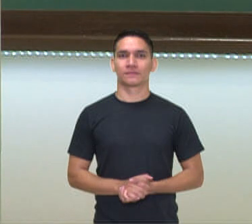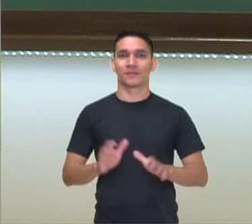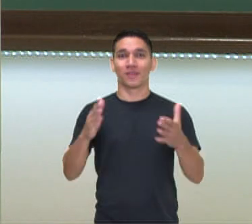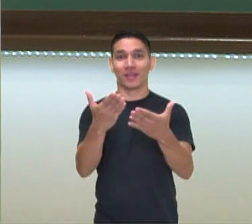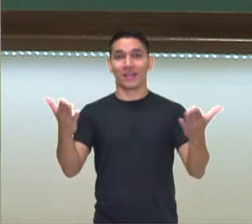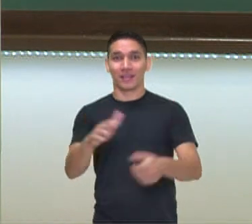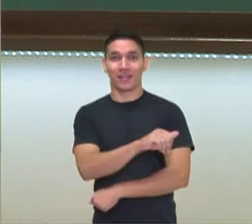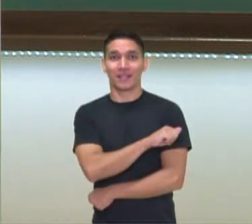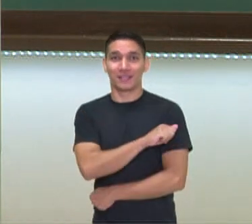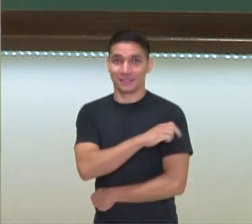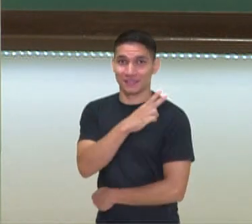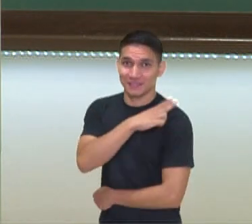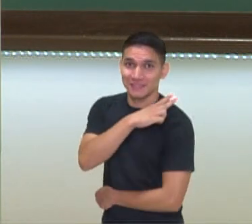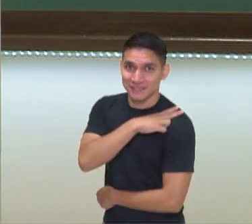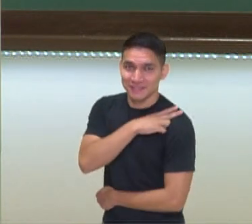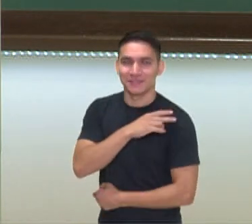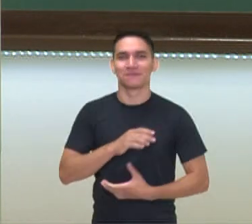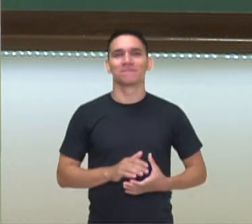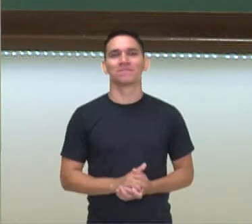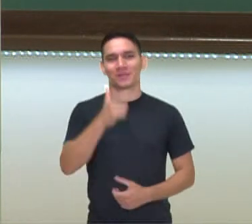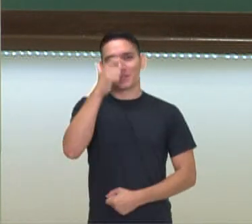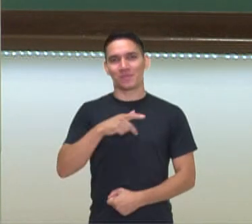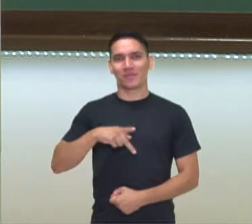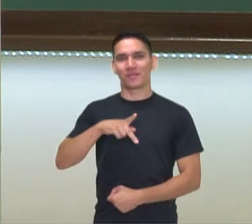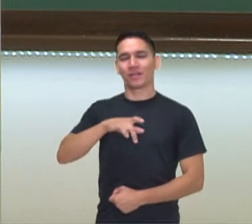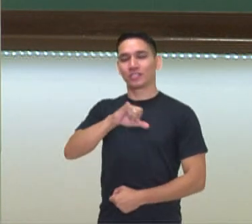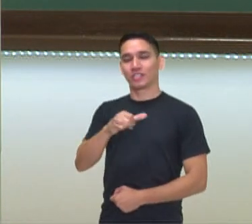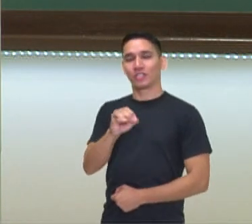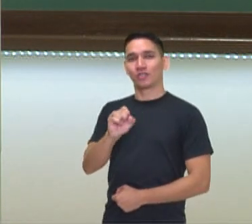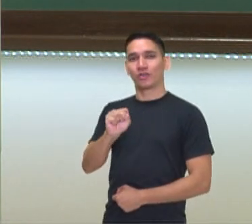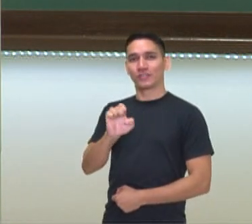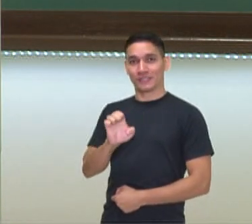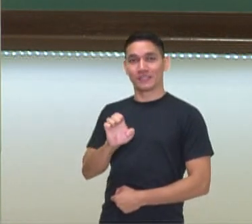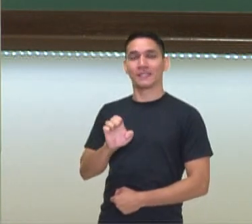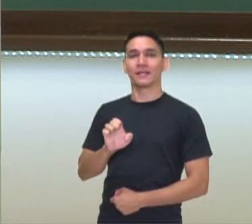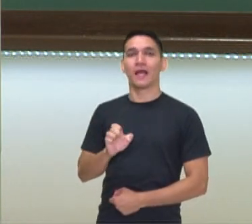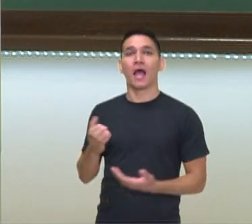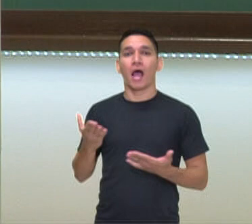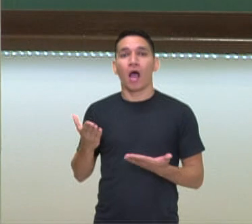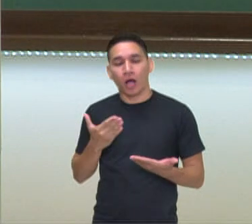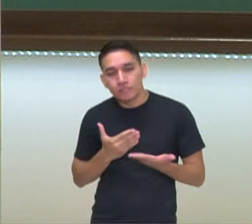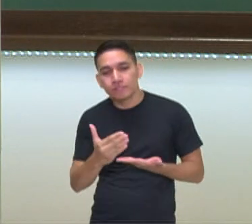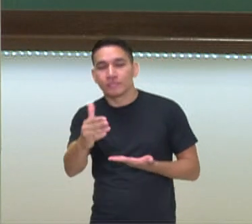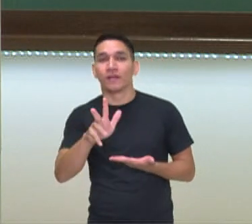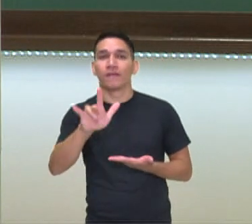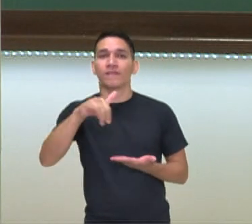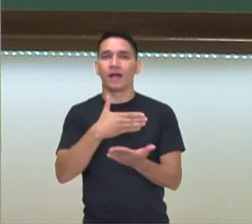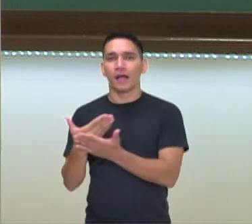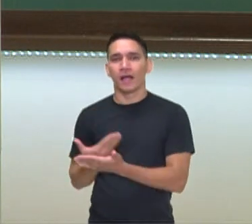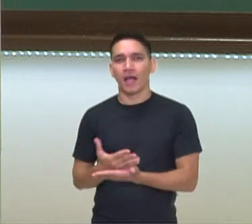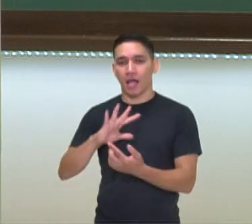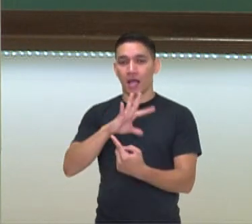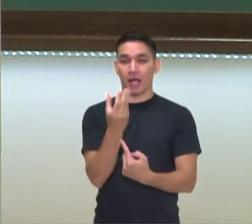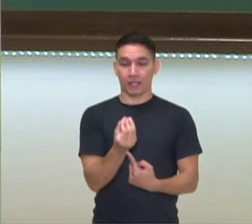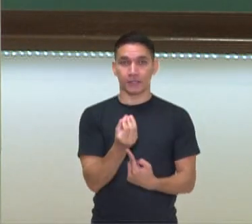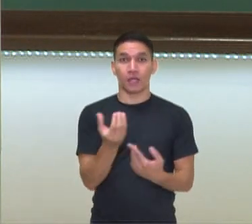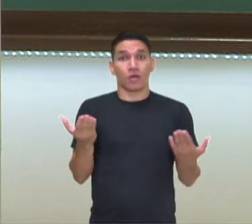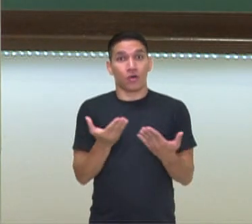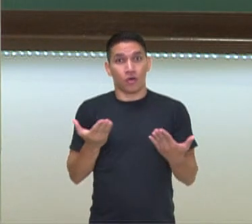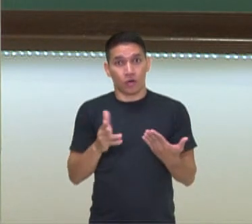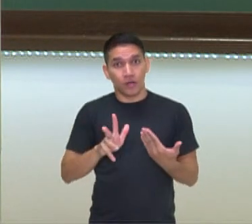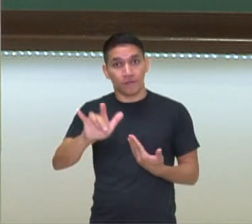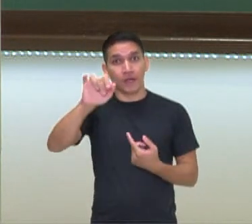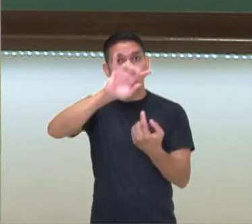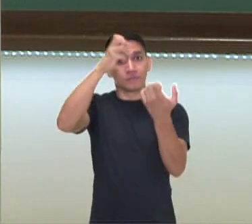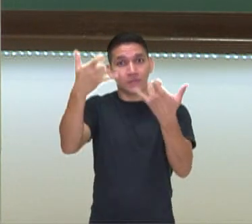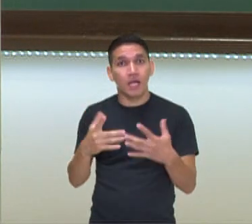Olá, estudantes da segunda série do ensino médio. Eu sou o professor José Carlos Queller e vamos aqui com a nossa aula de arte, tá? E hoje a aula vai ser sobre o